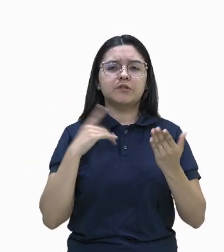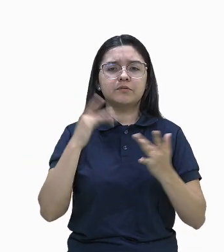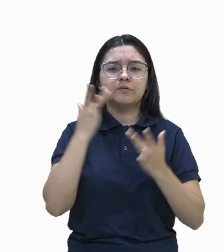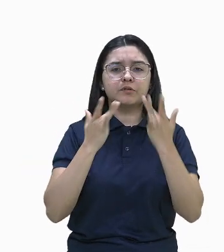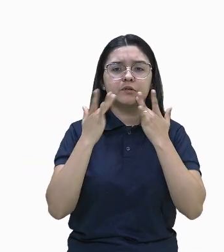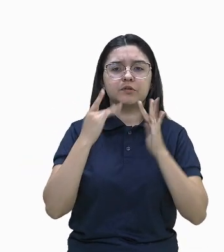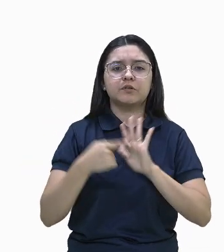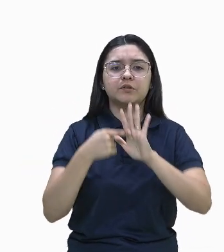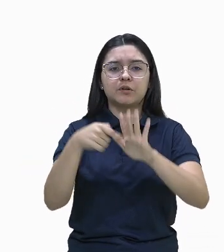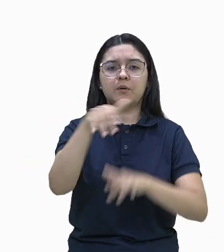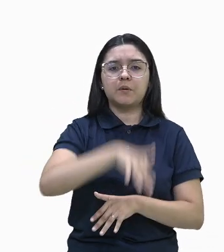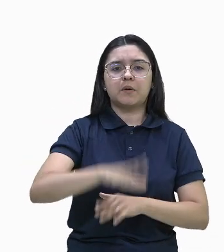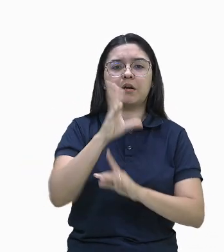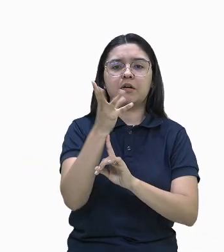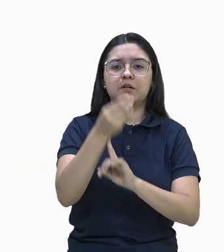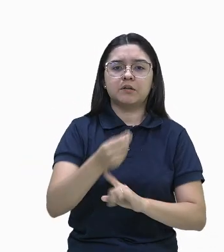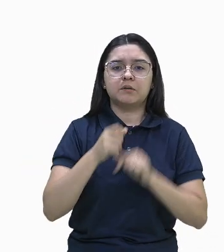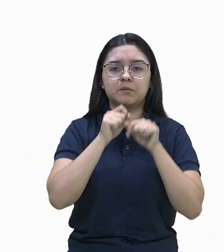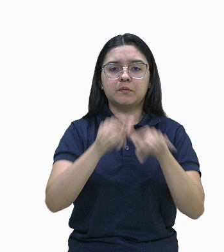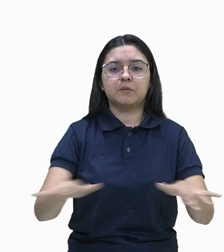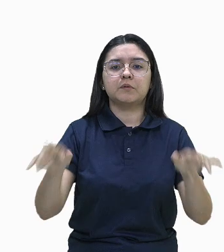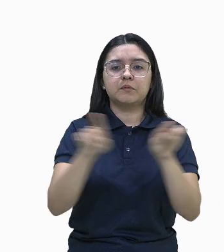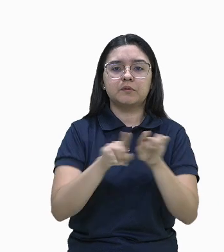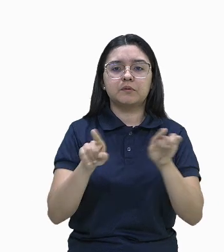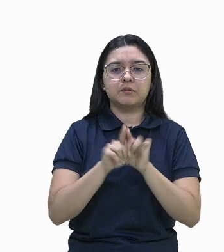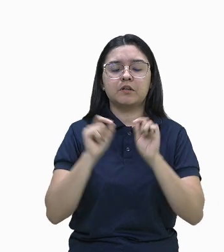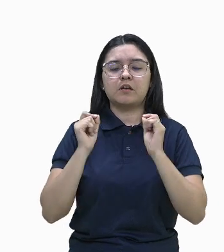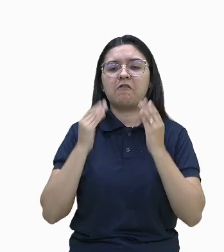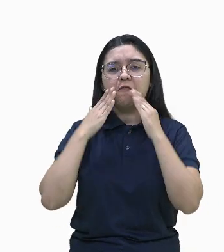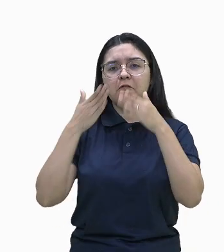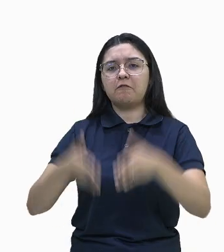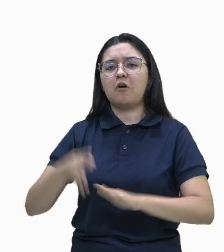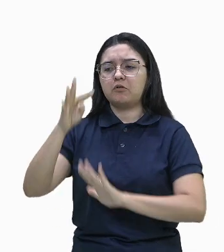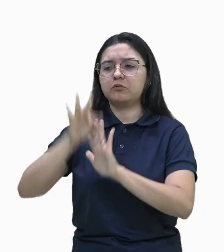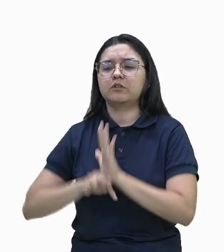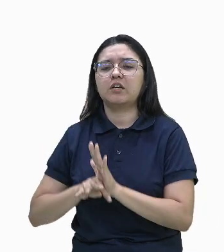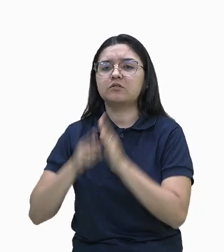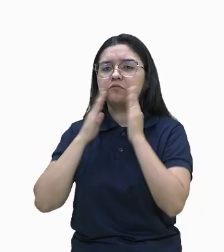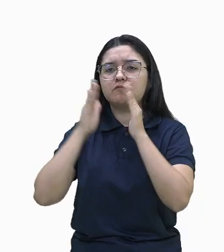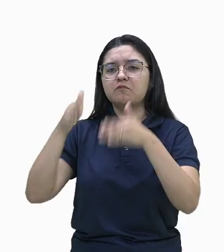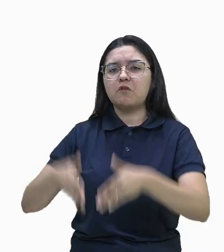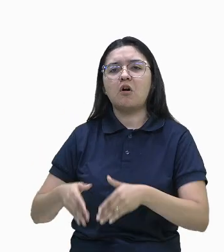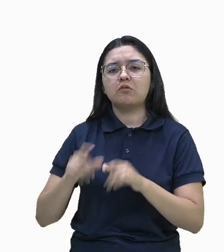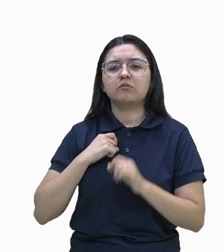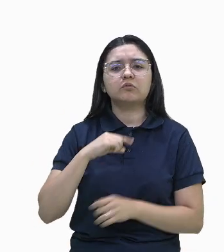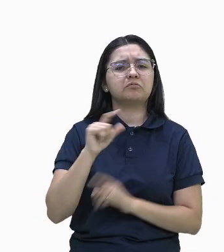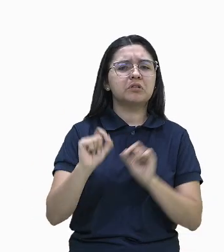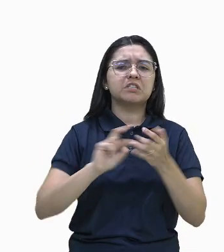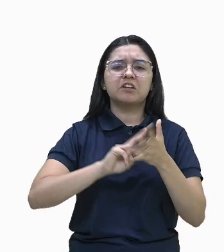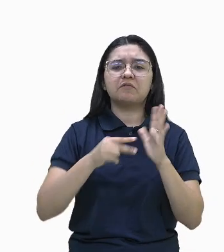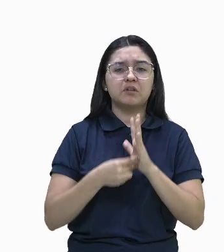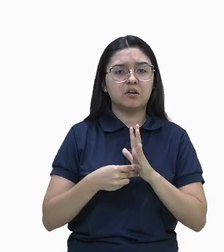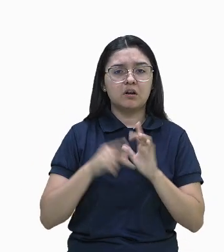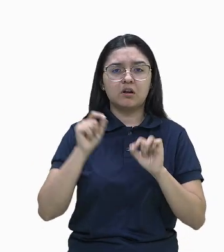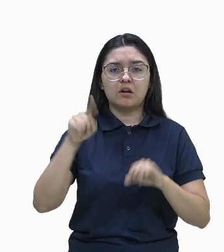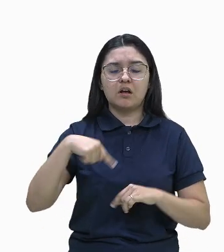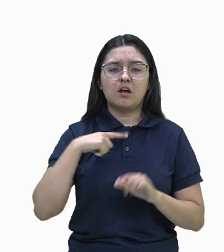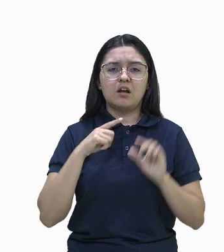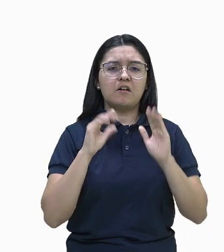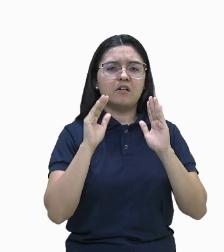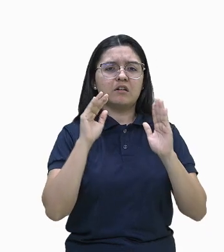um campo artístico expandido que foge do textocentrismo. O que é textocentrismo? Aquilo que está